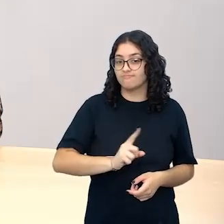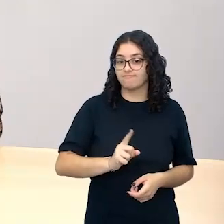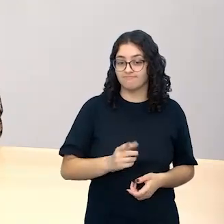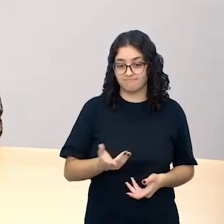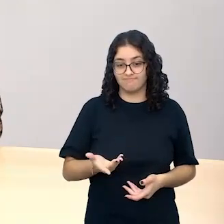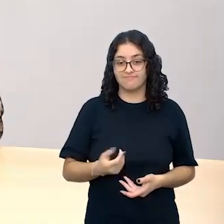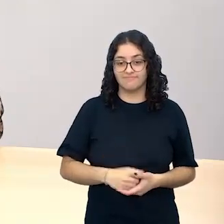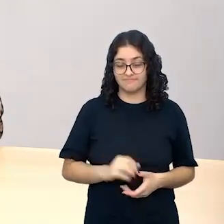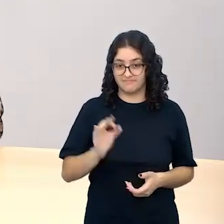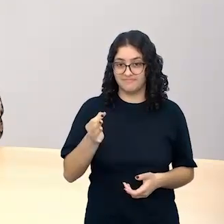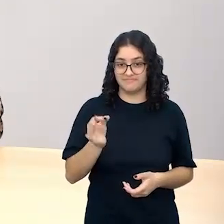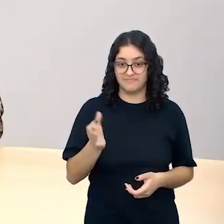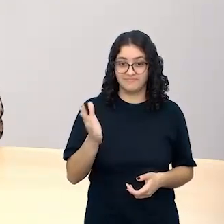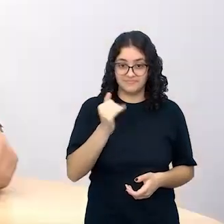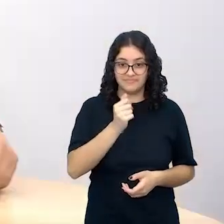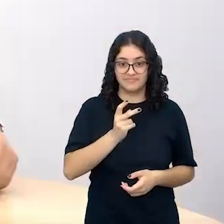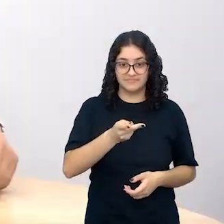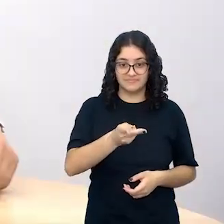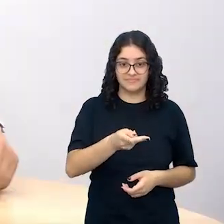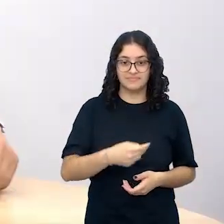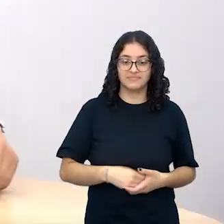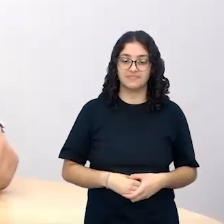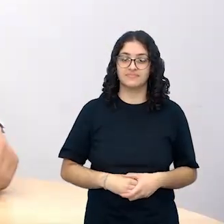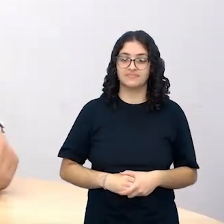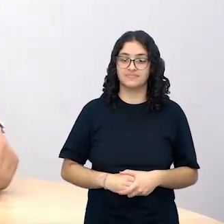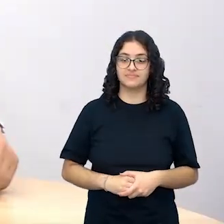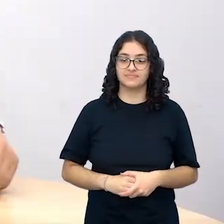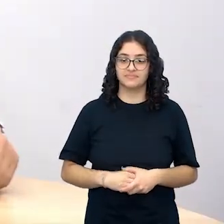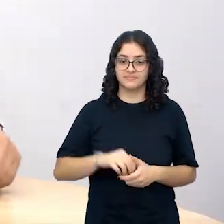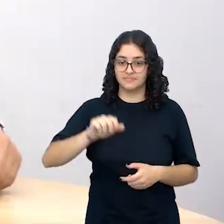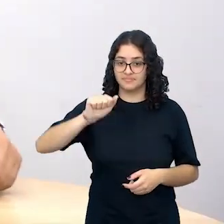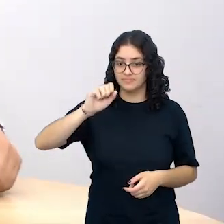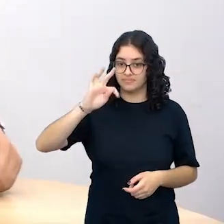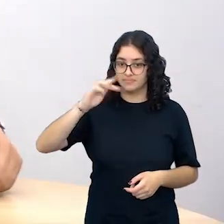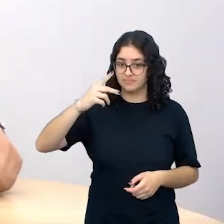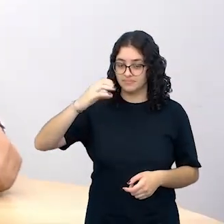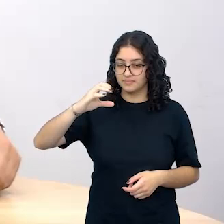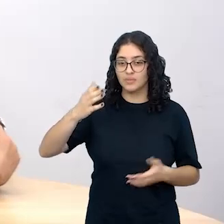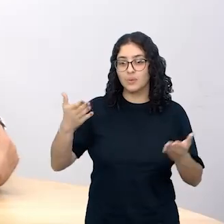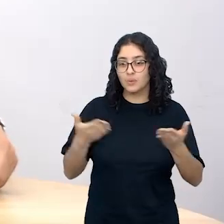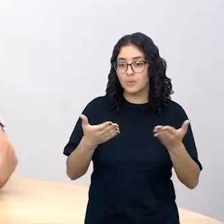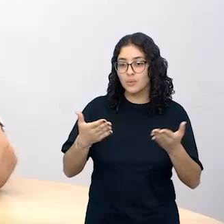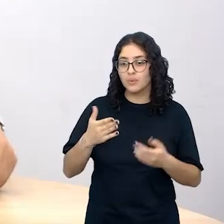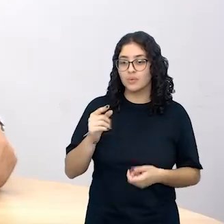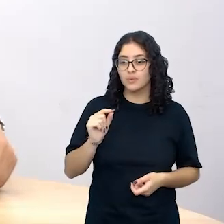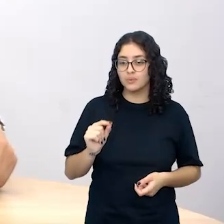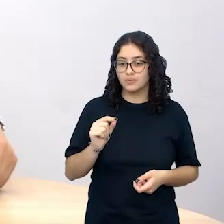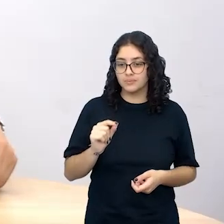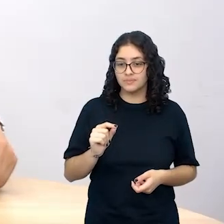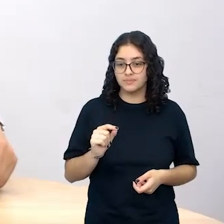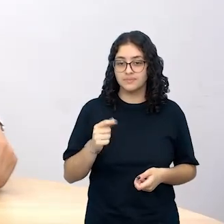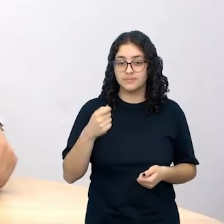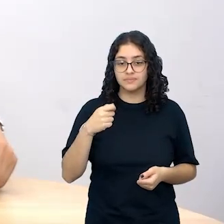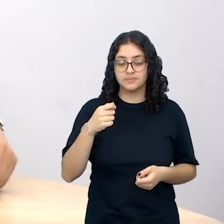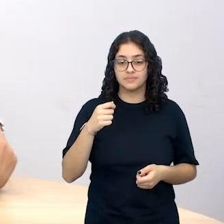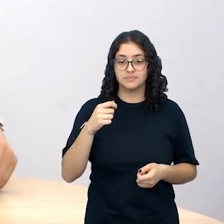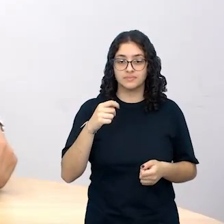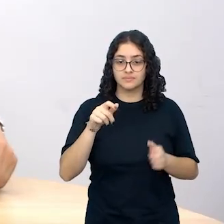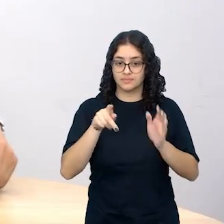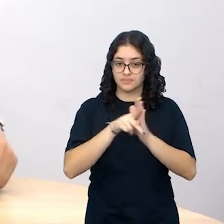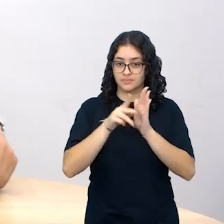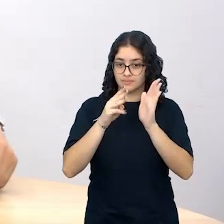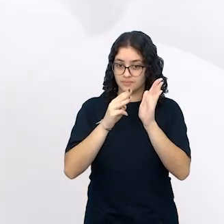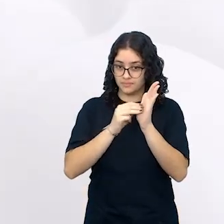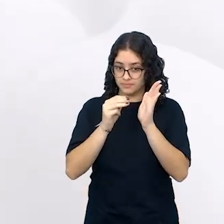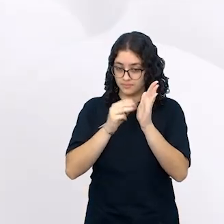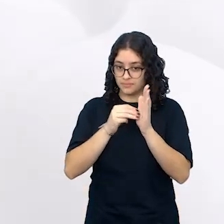aí. Tá certo. Então vamos continuar, né? Sim. Então, a TPC de hoje, a gente indica então uma sugestão de metodologia